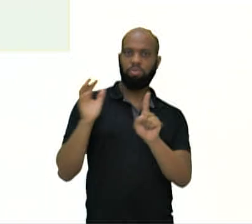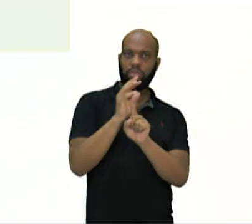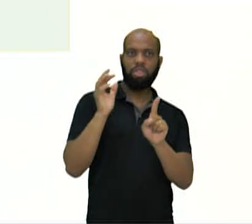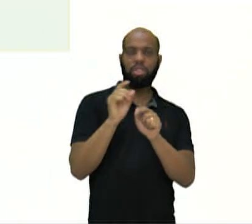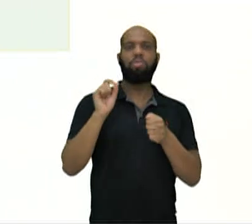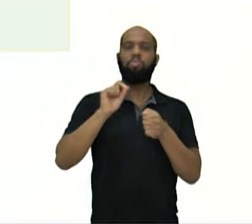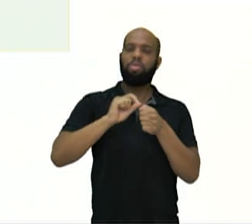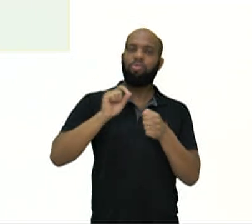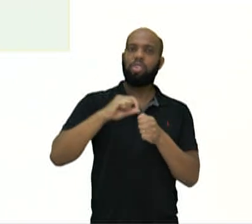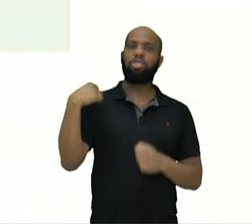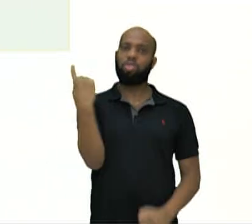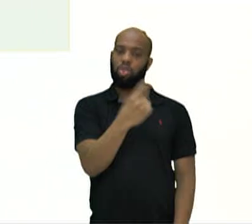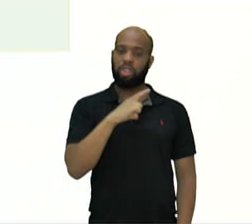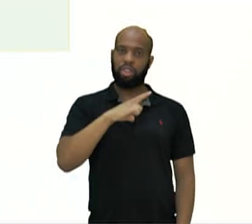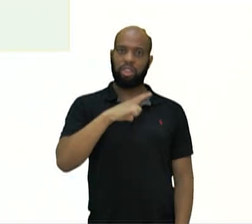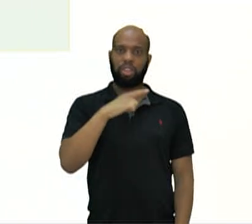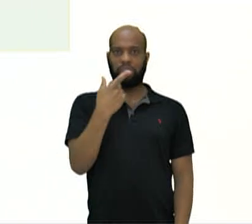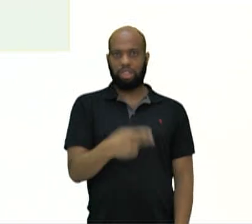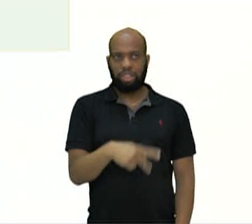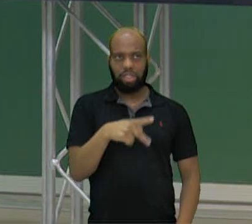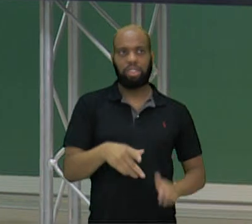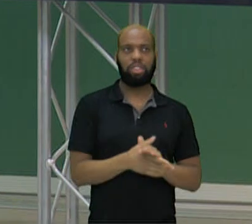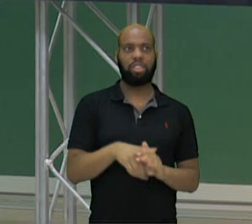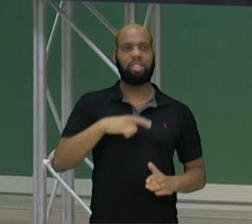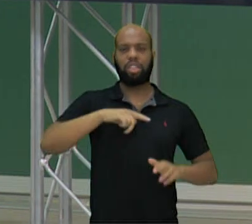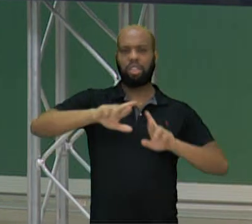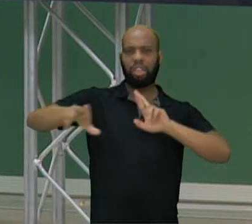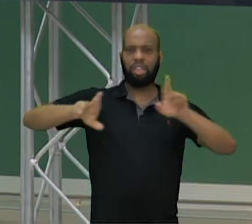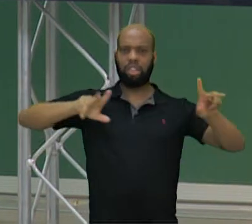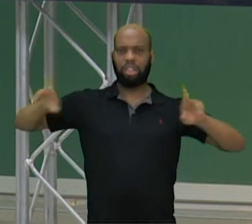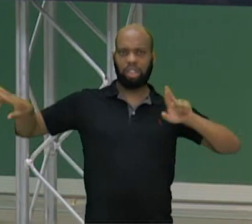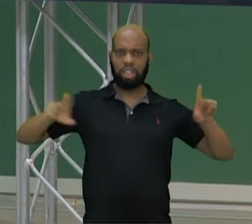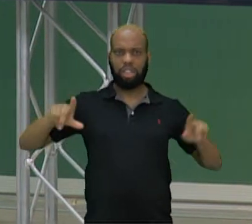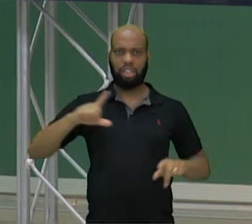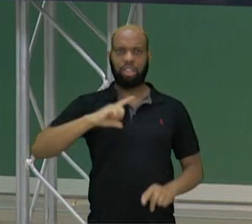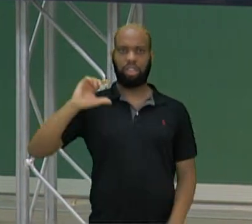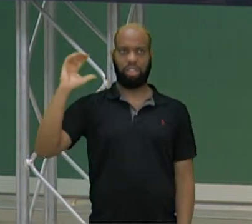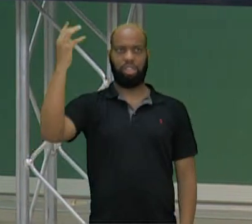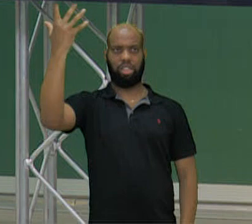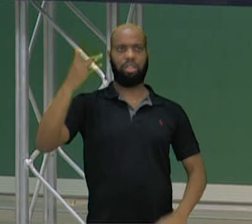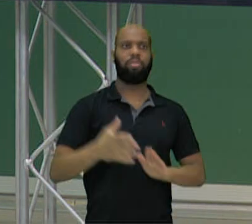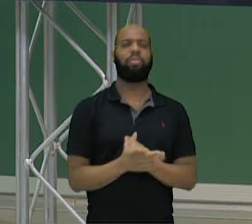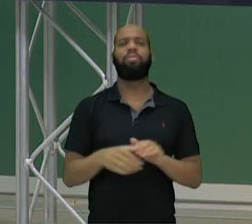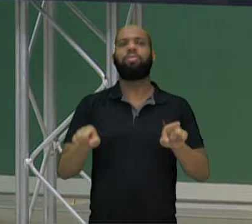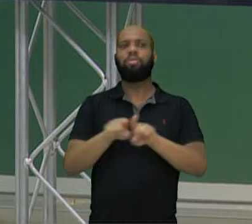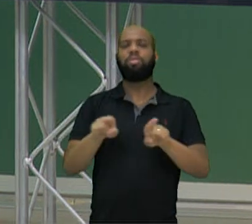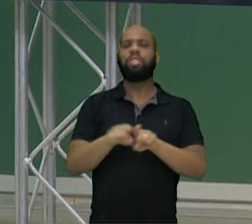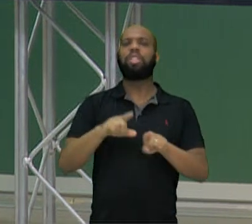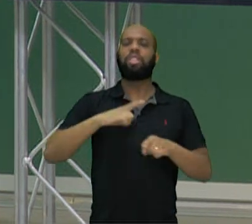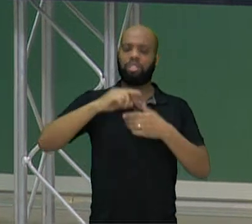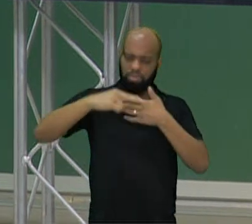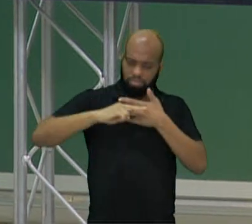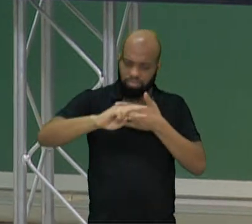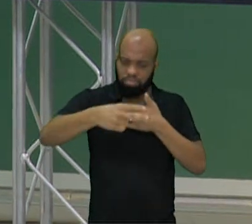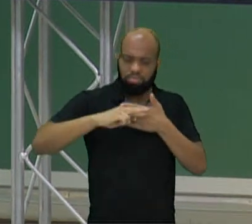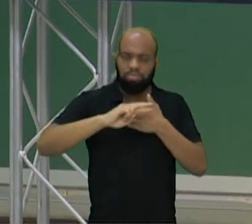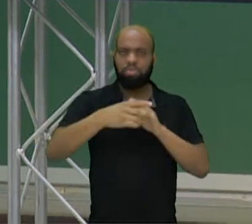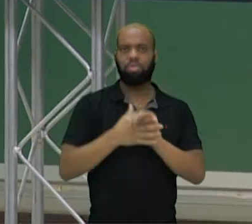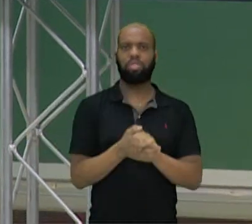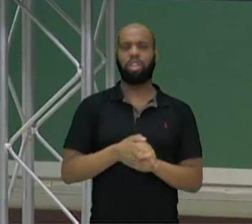com que nós tenhamos essa diversidade gigante de clima e que traz como consequência